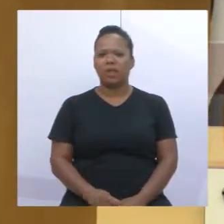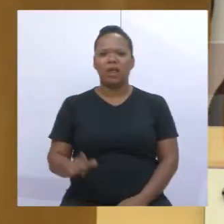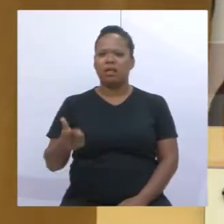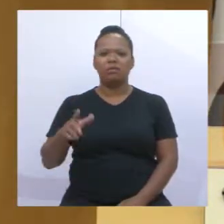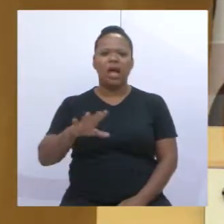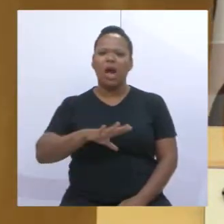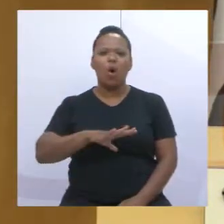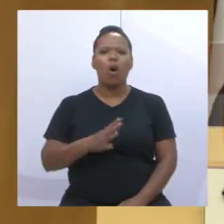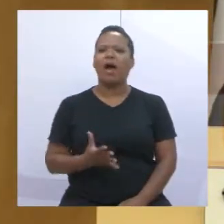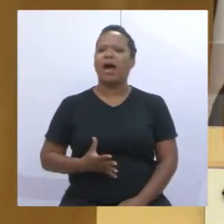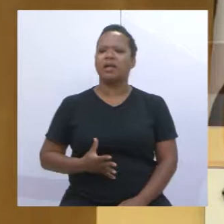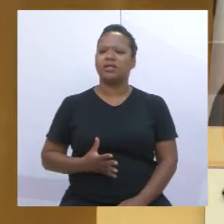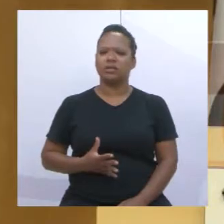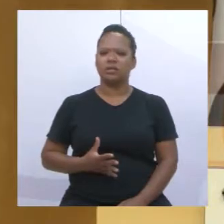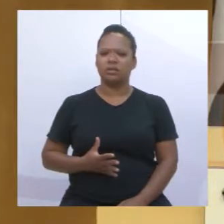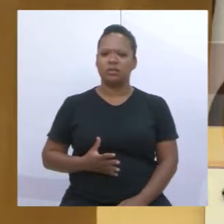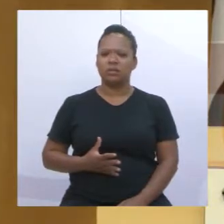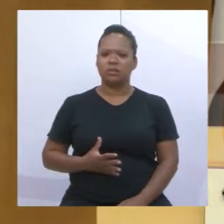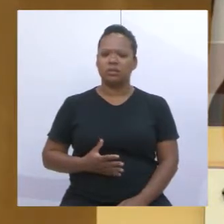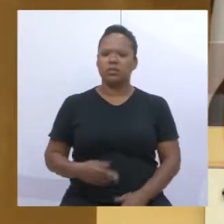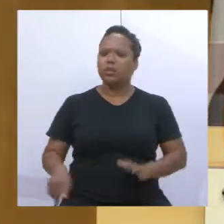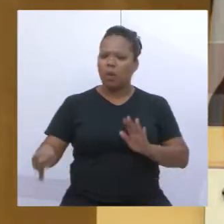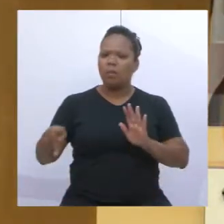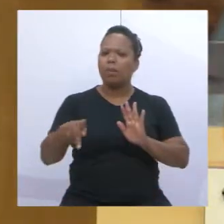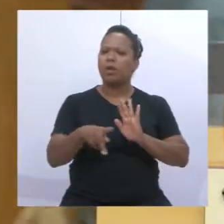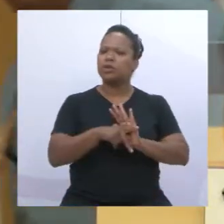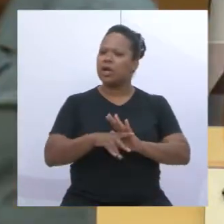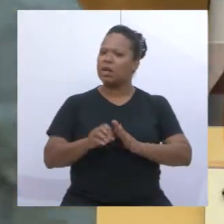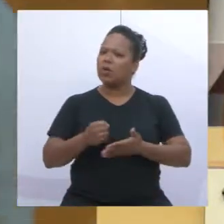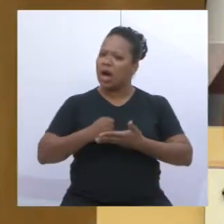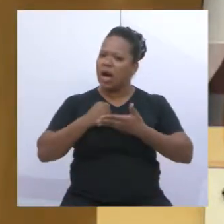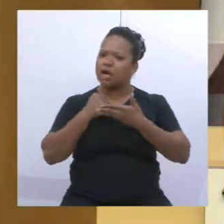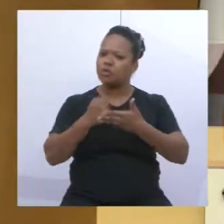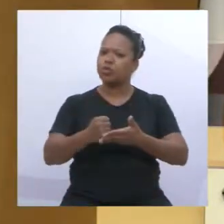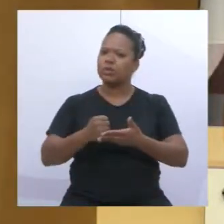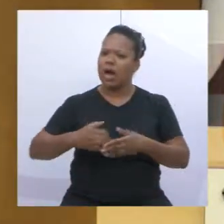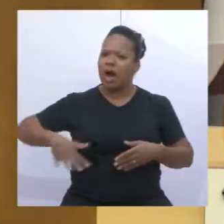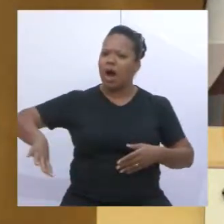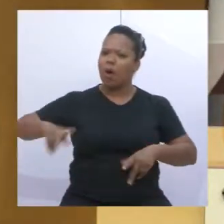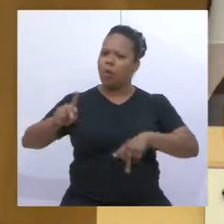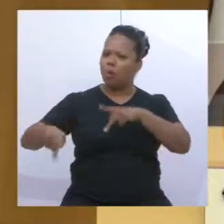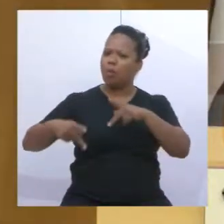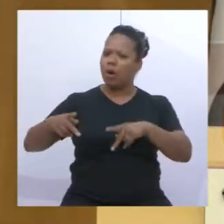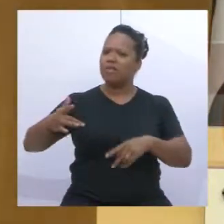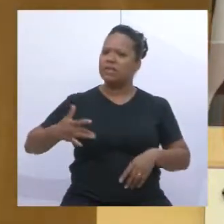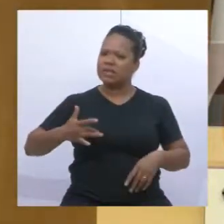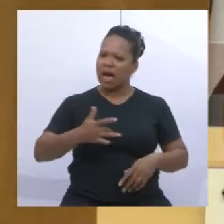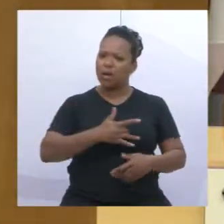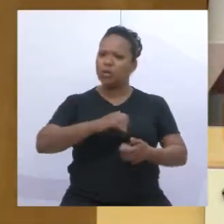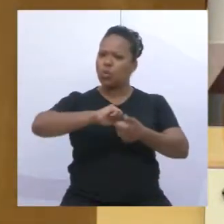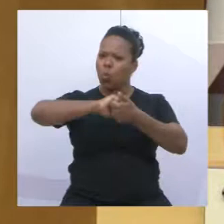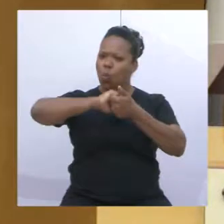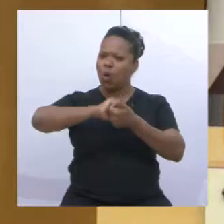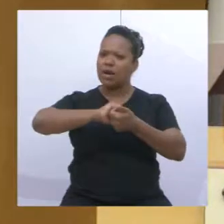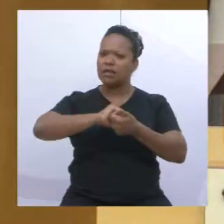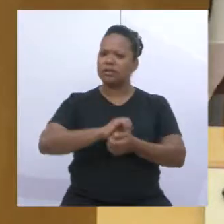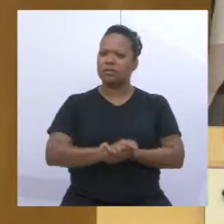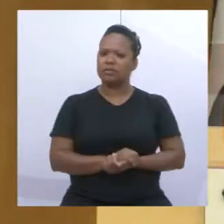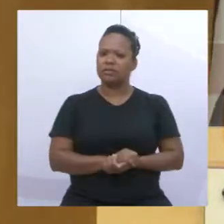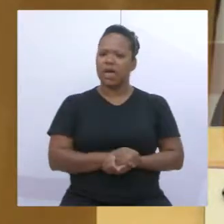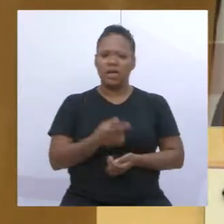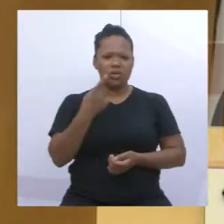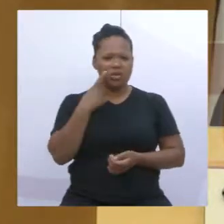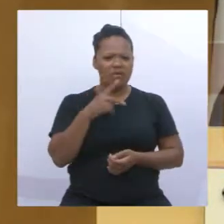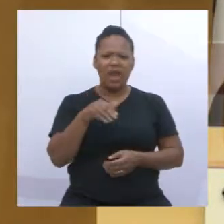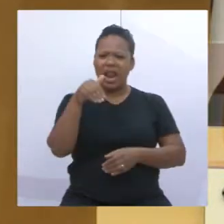lutar nesse país, para que a nossa população tenha uma saúde de qualidade. E o que a gente vê em